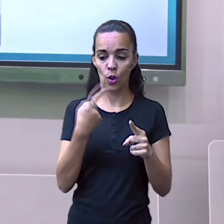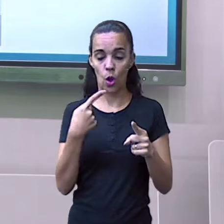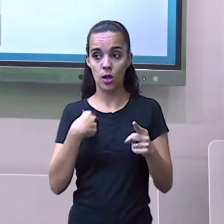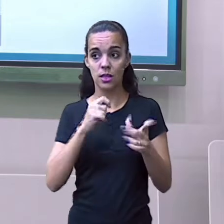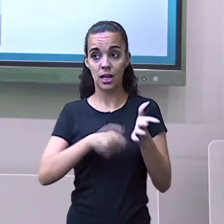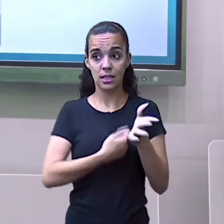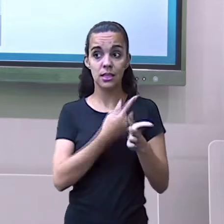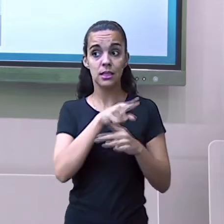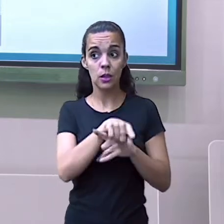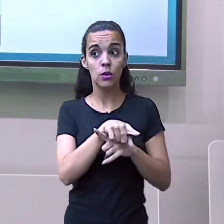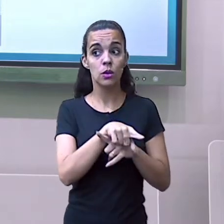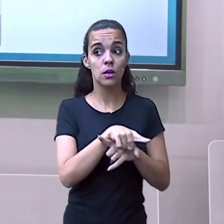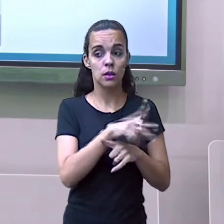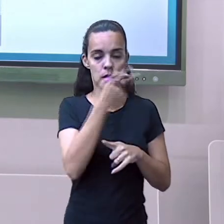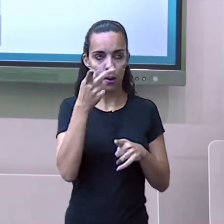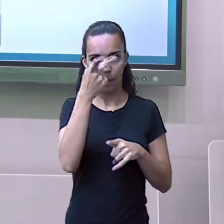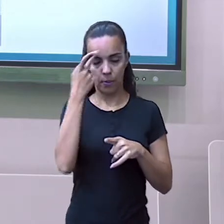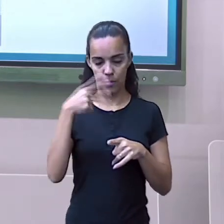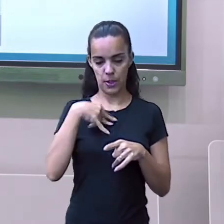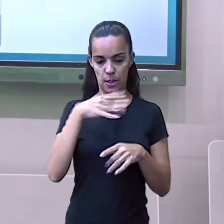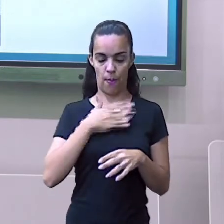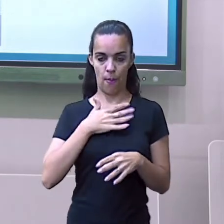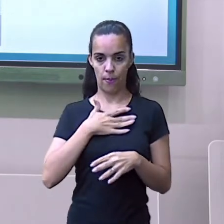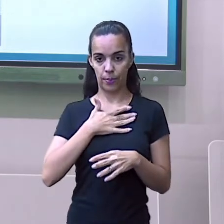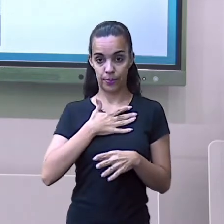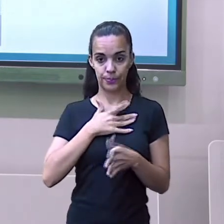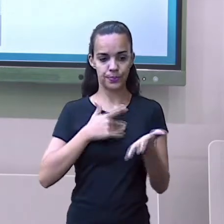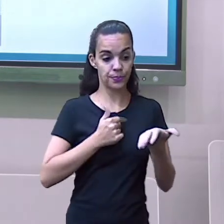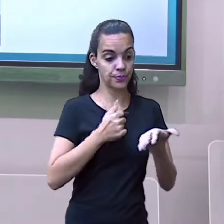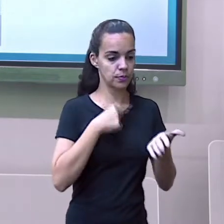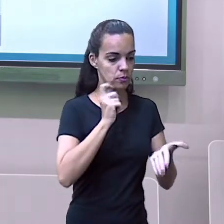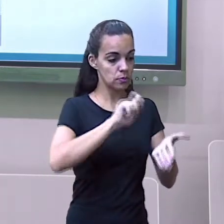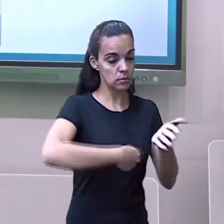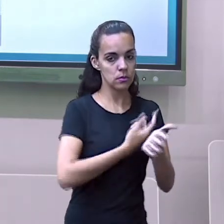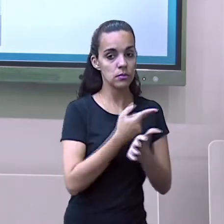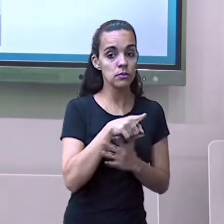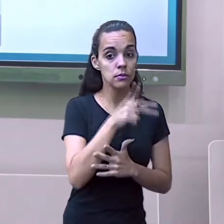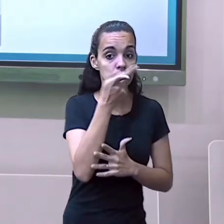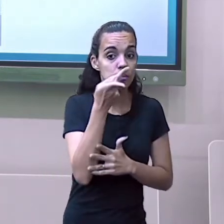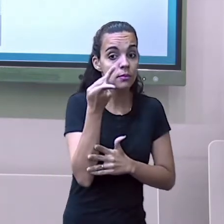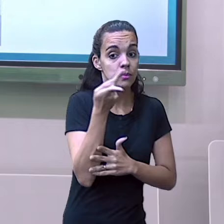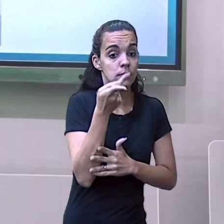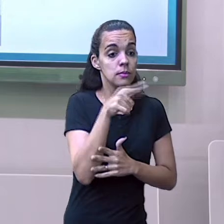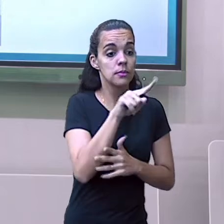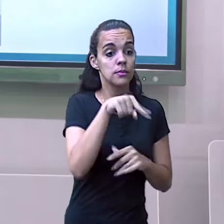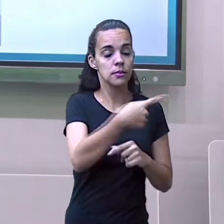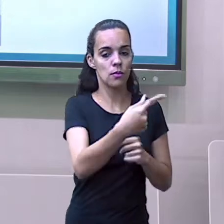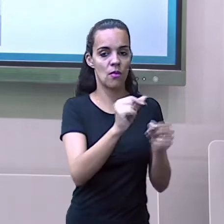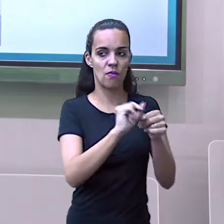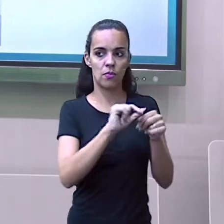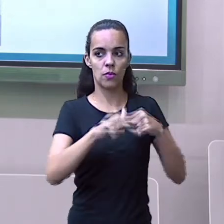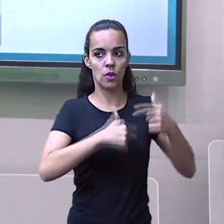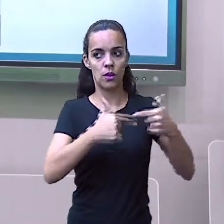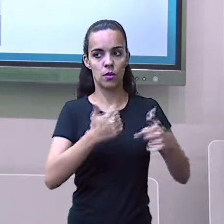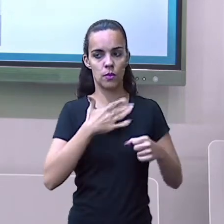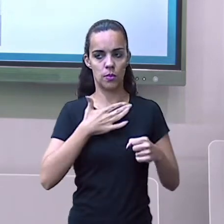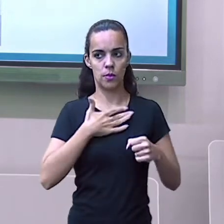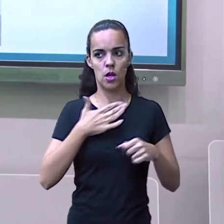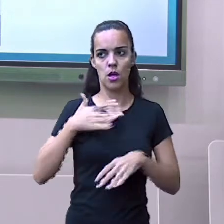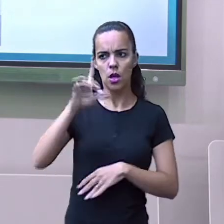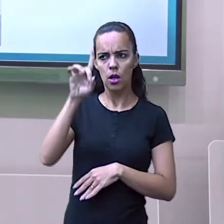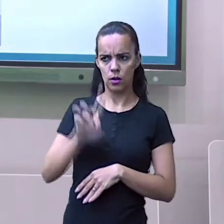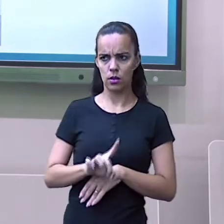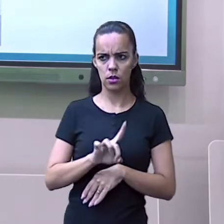assiná-los, a pessoa que está contratando, ou seja, comprando aquele determinado serviço, tem o direito